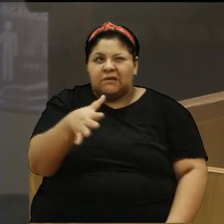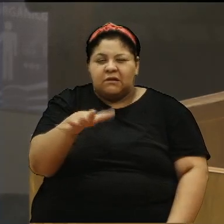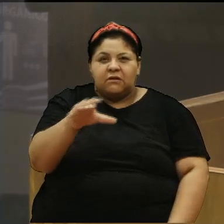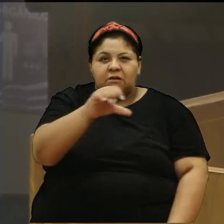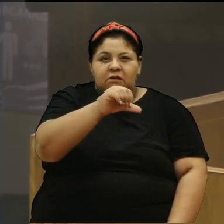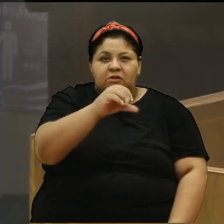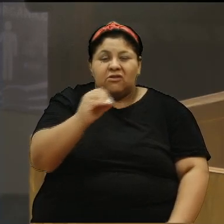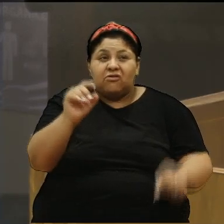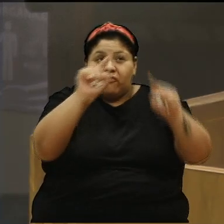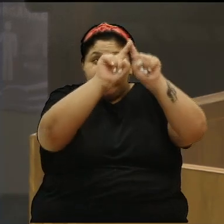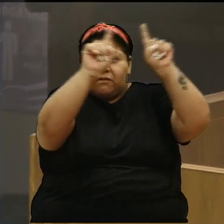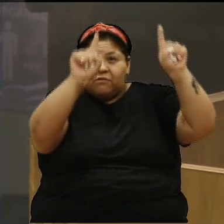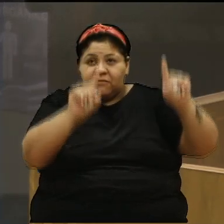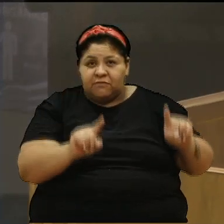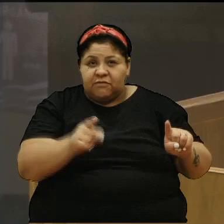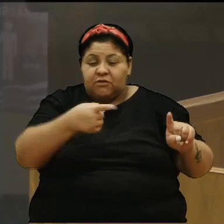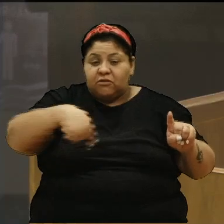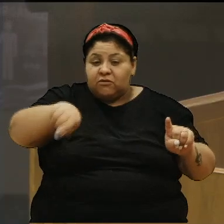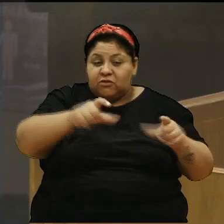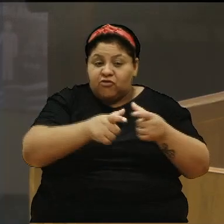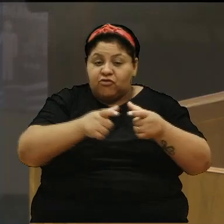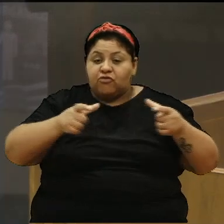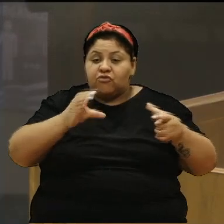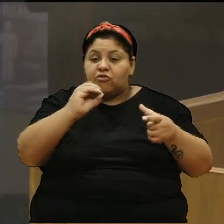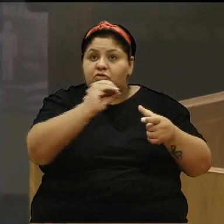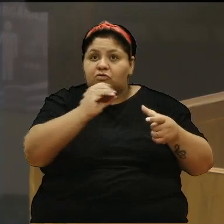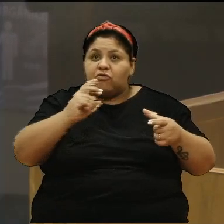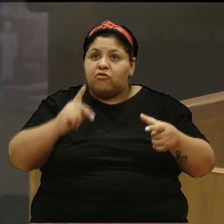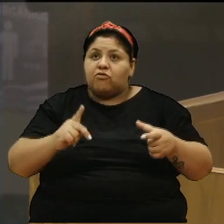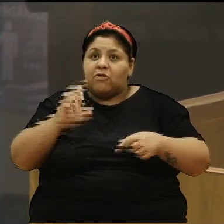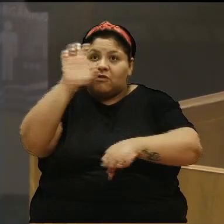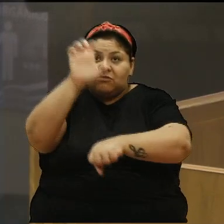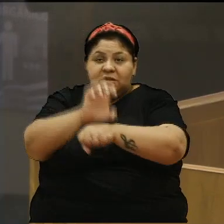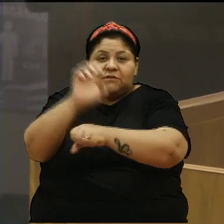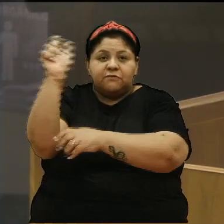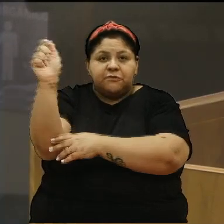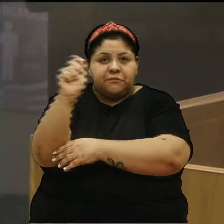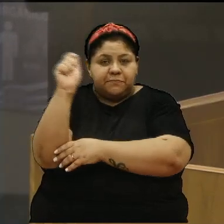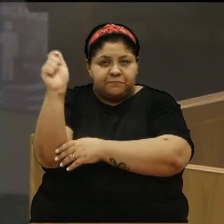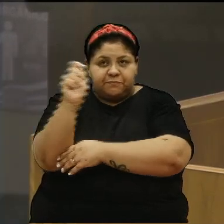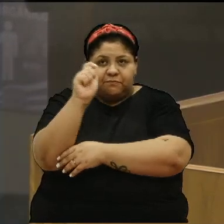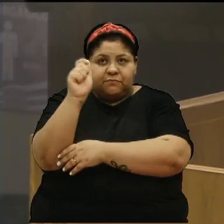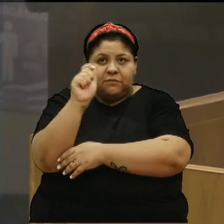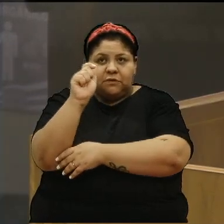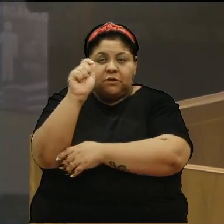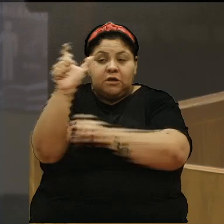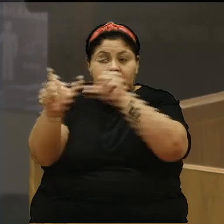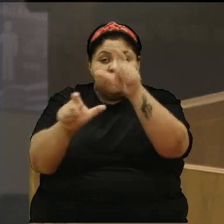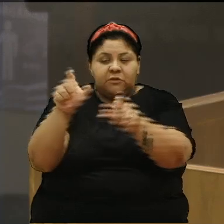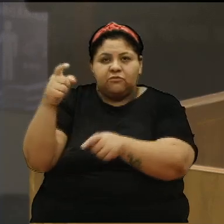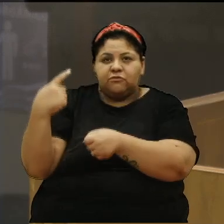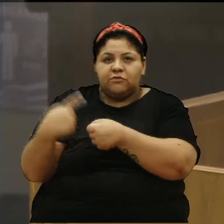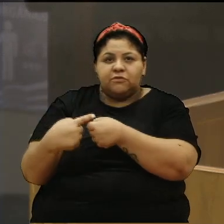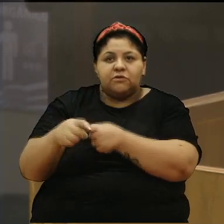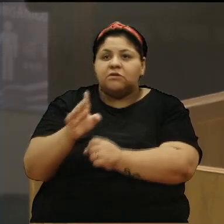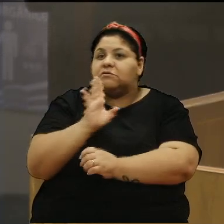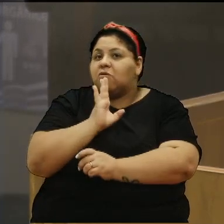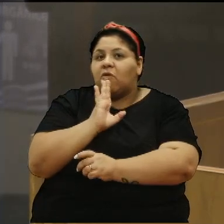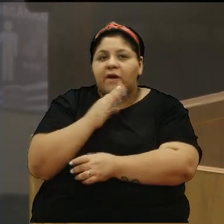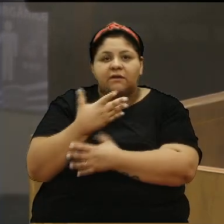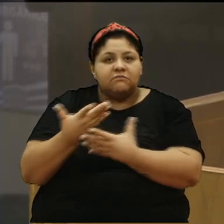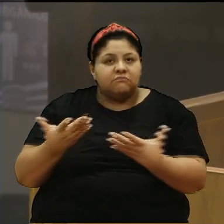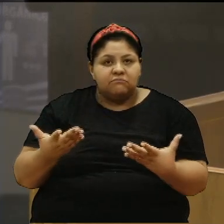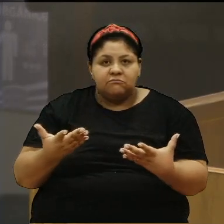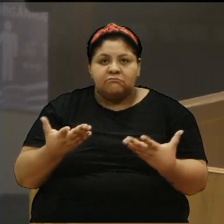90 cooperados ali. A nossa é a maior cooperativa do estado do Rio Grande do Sul. E as pessoas da cidade não conhecem,